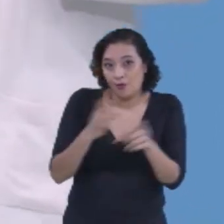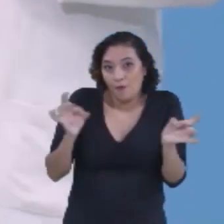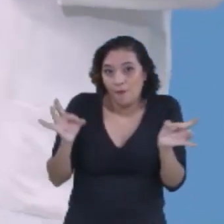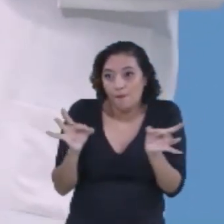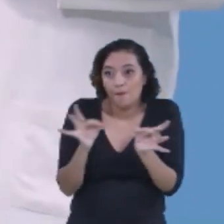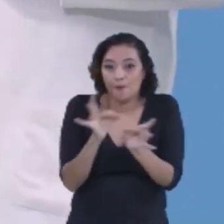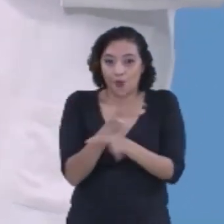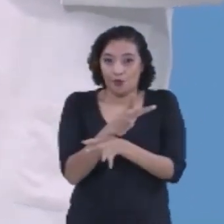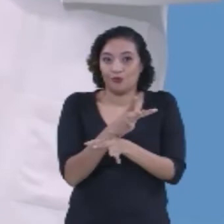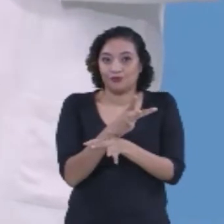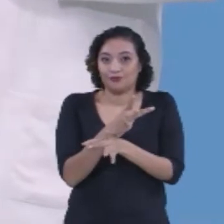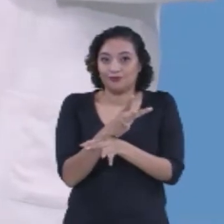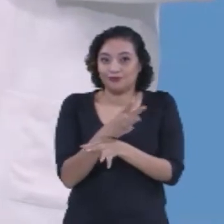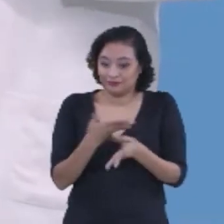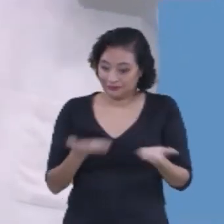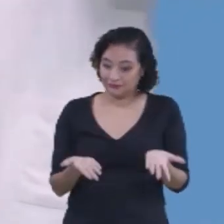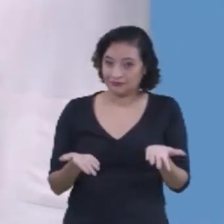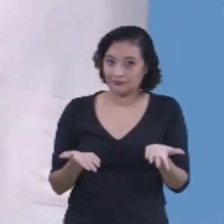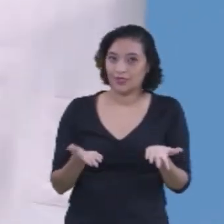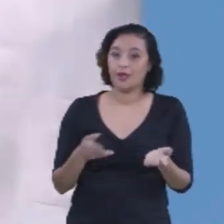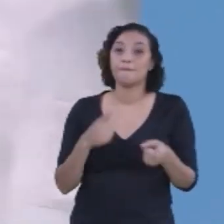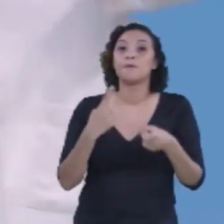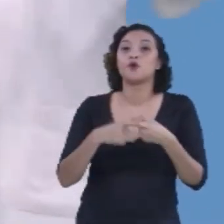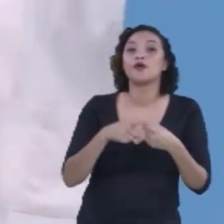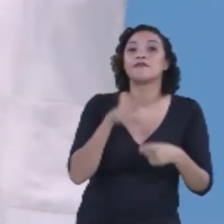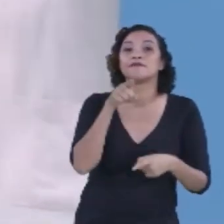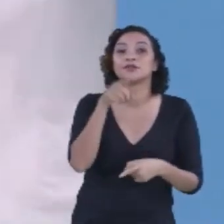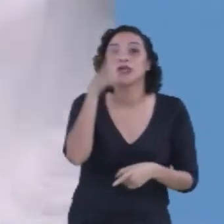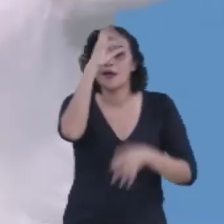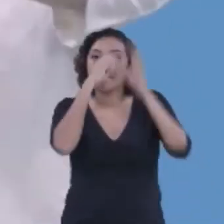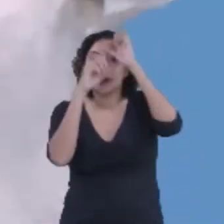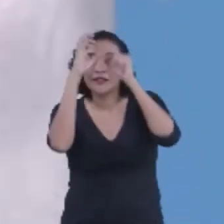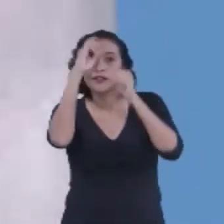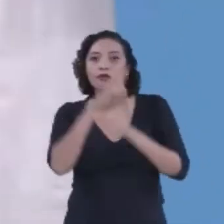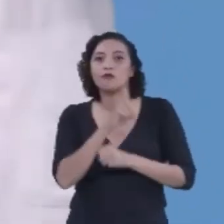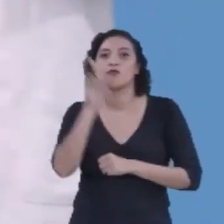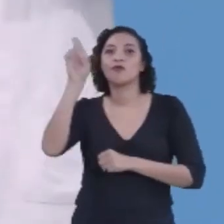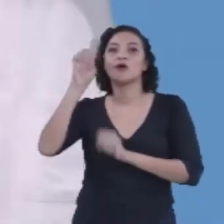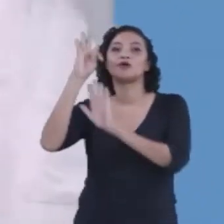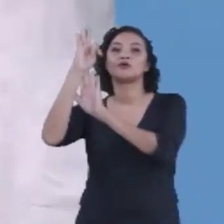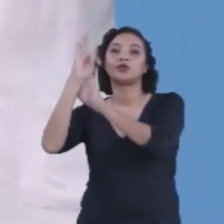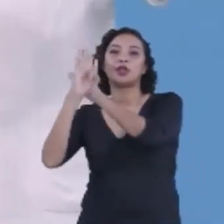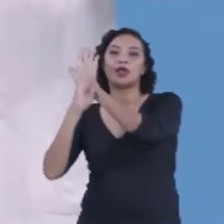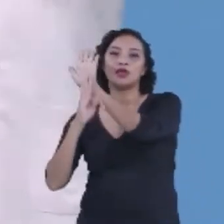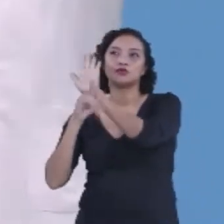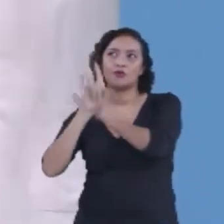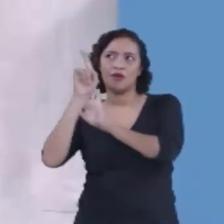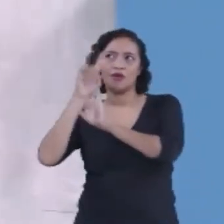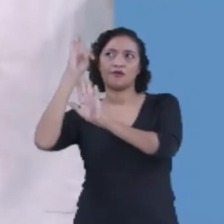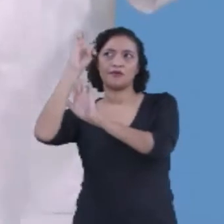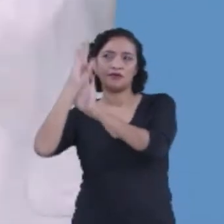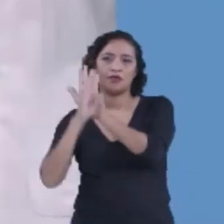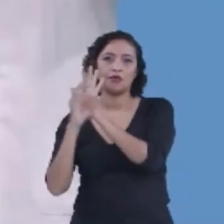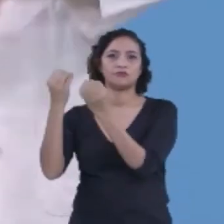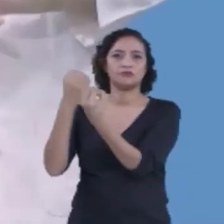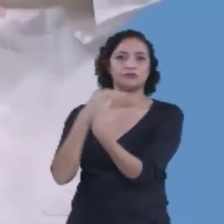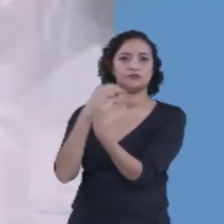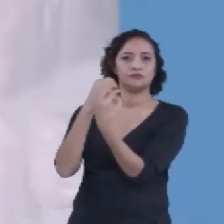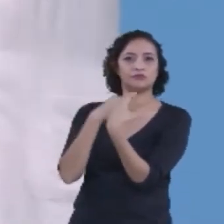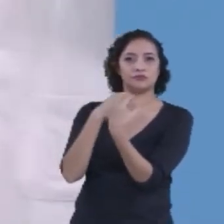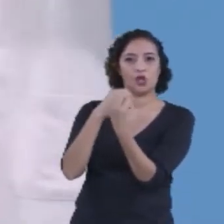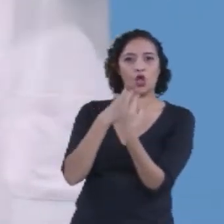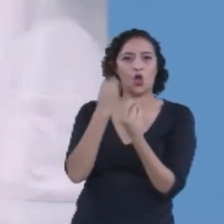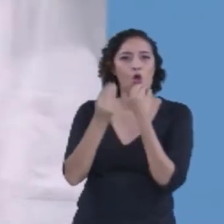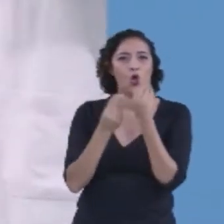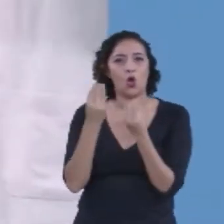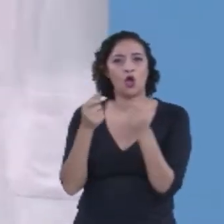Então, percebo que este texto aqui, ele tem a função de instruir, ou seja, mostrar como fazer